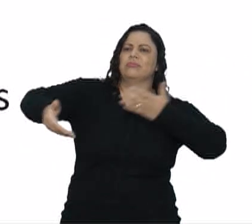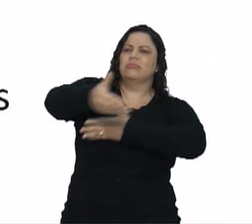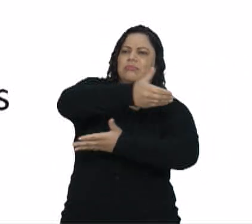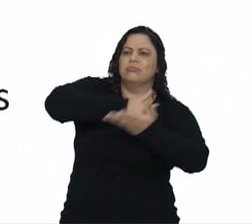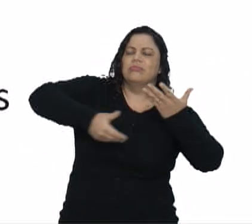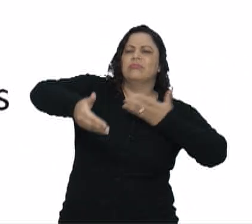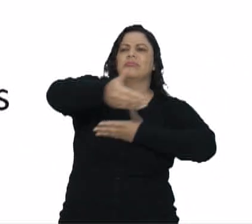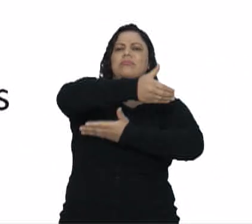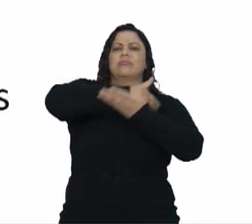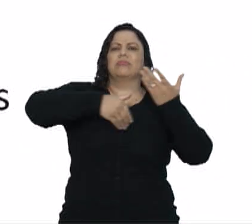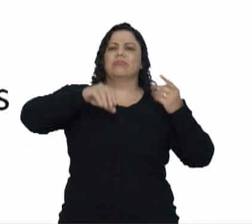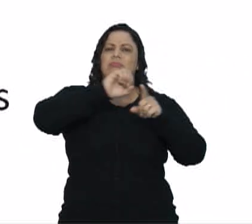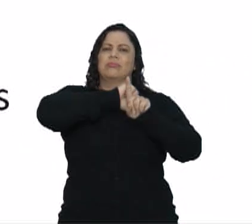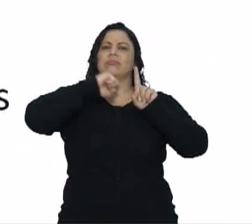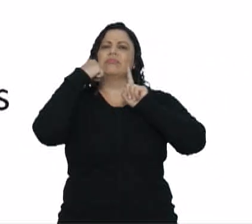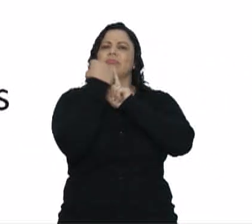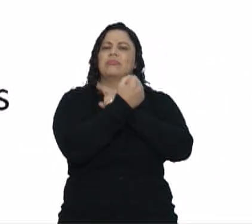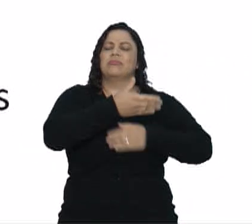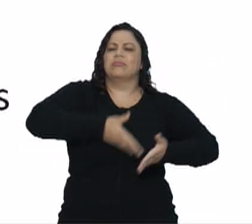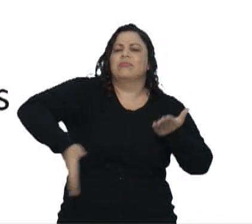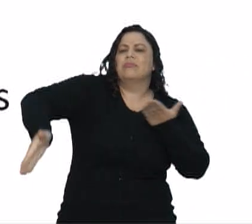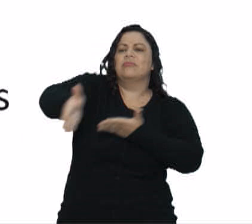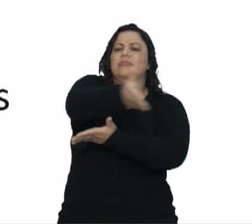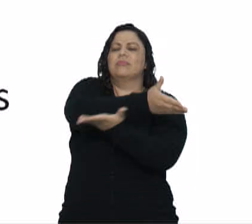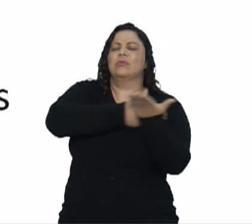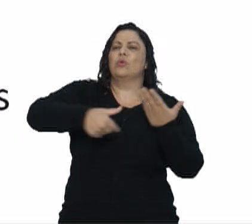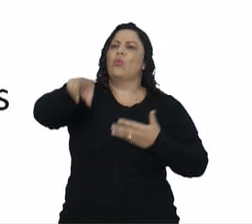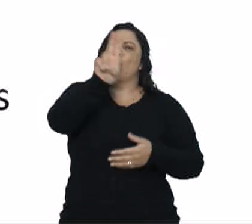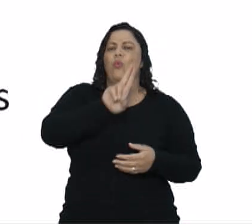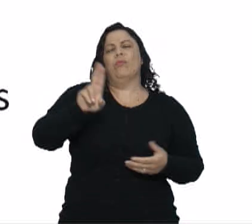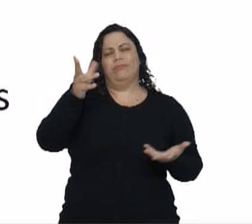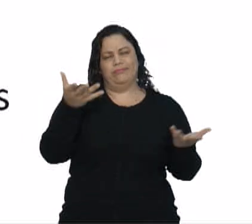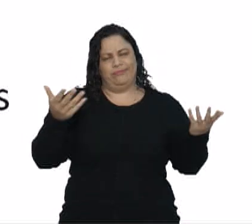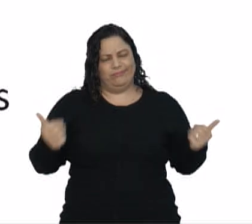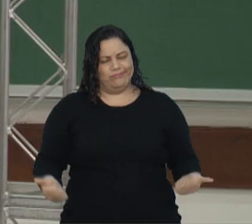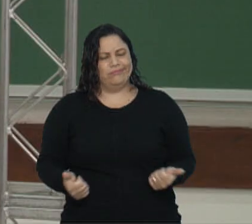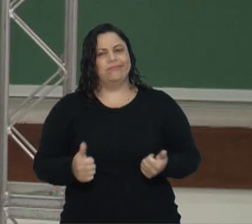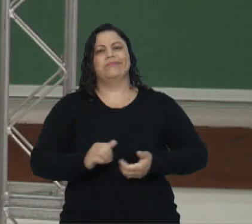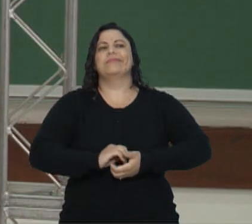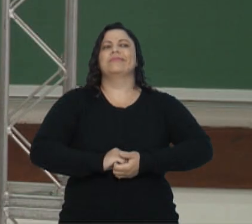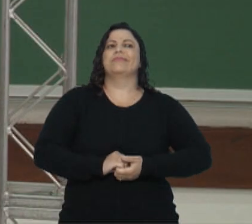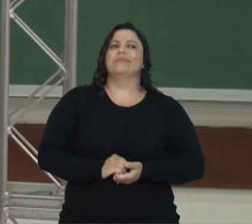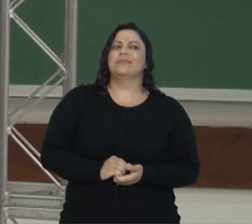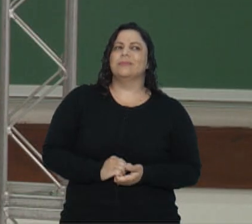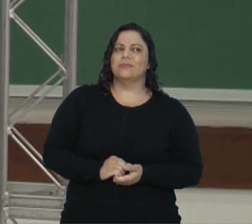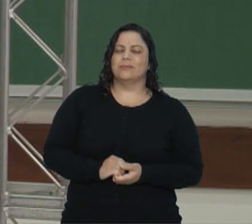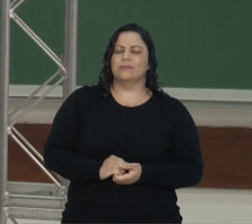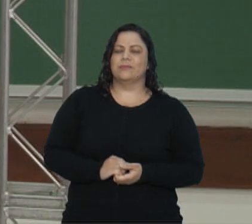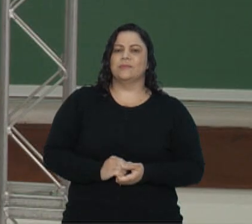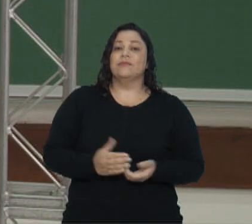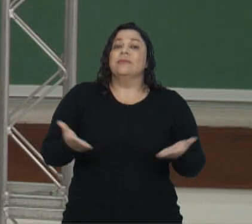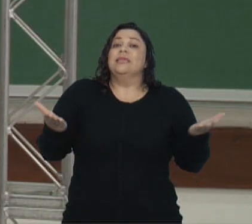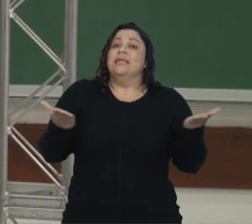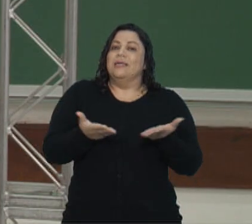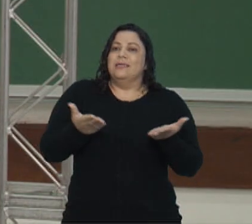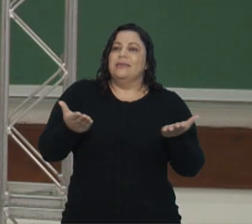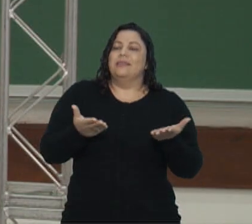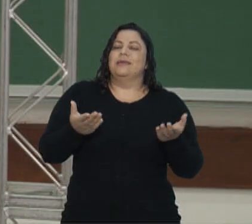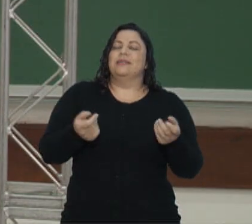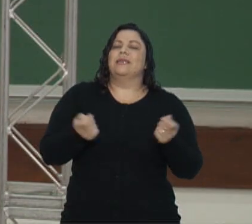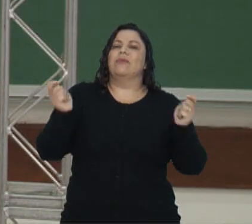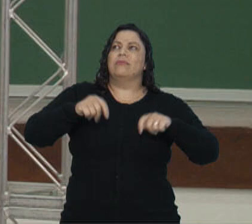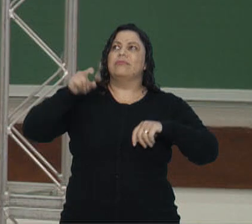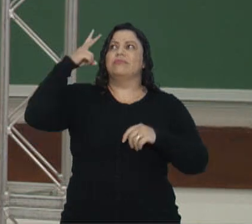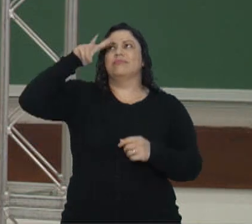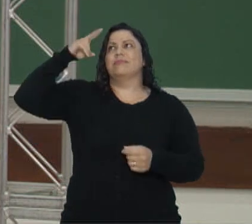uso destes aparelhos. Então, eles aliam uma coisa com a outra, certo? na notícia lida. Então, essa é a nossa